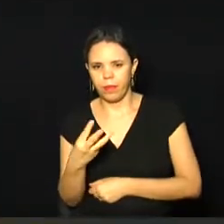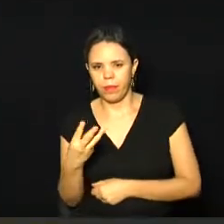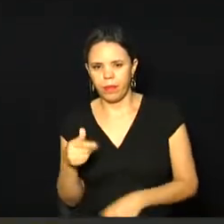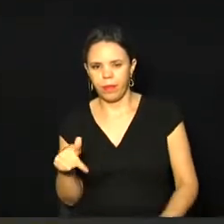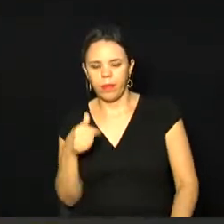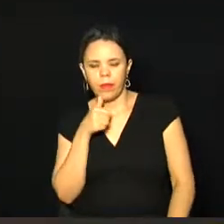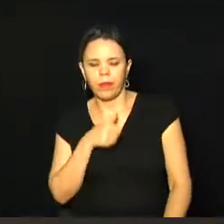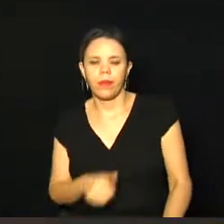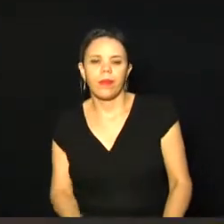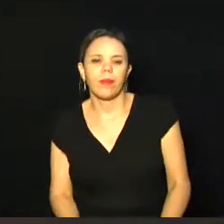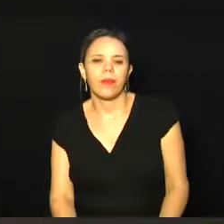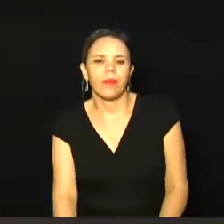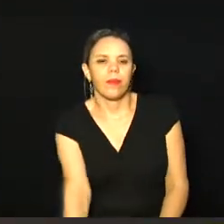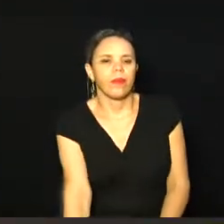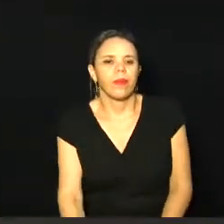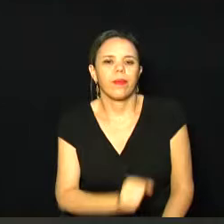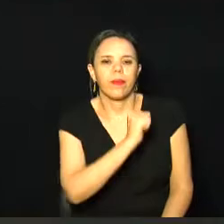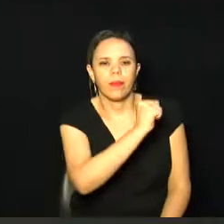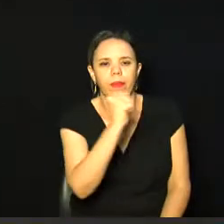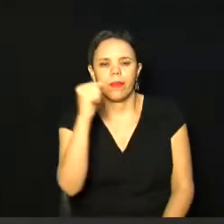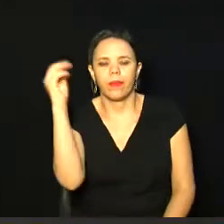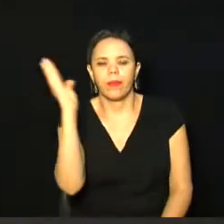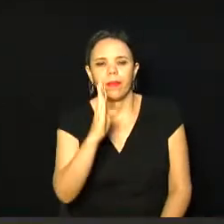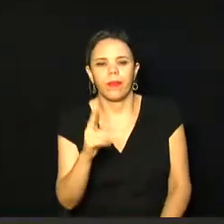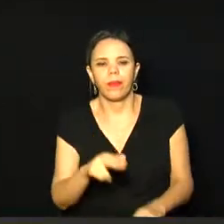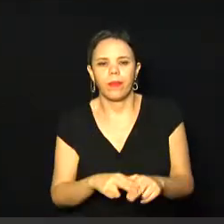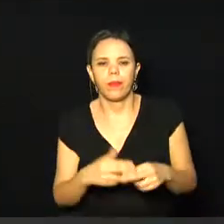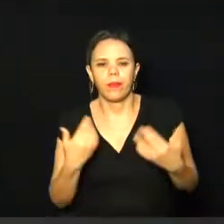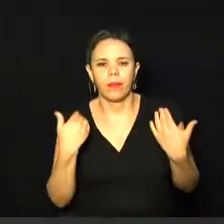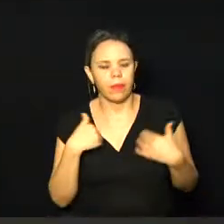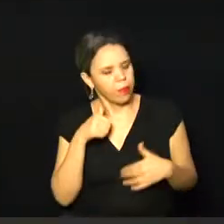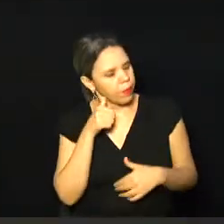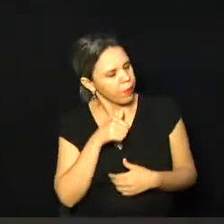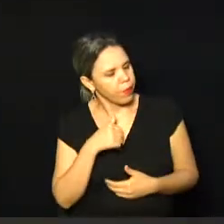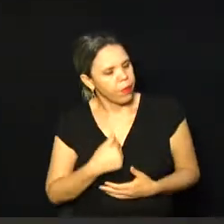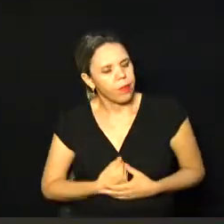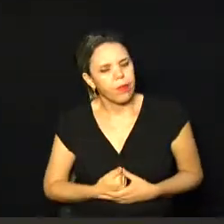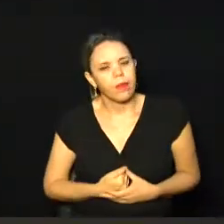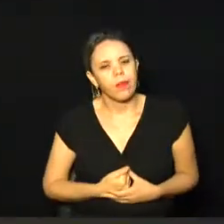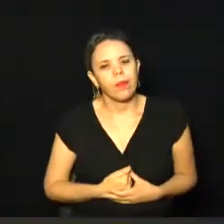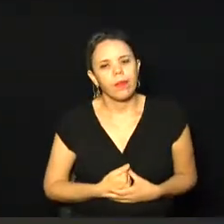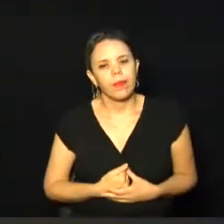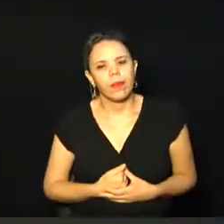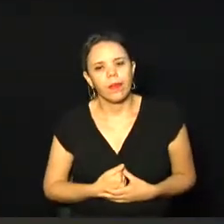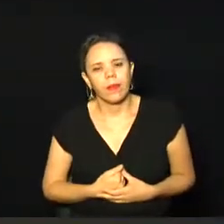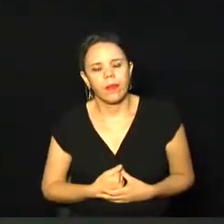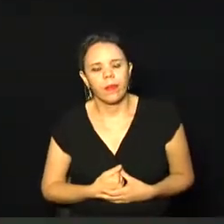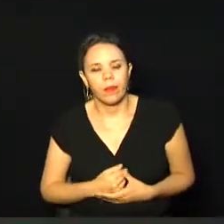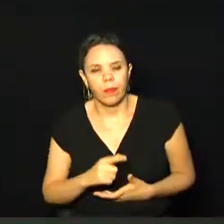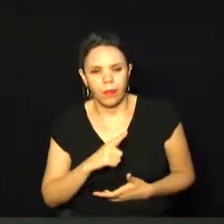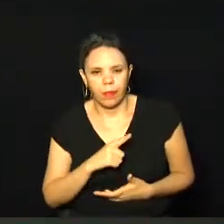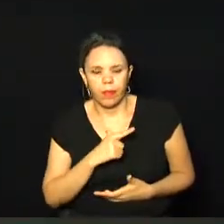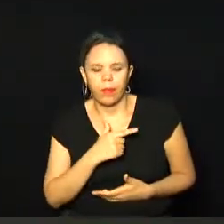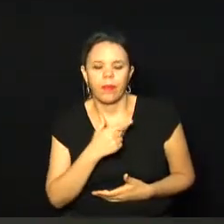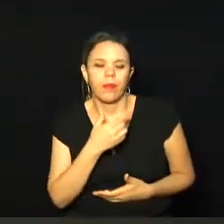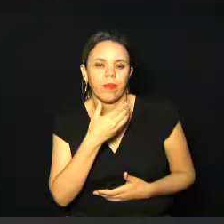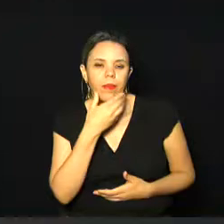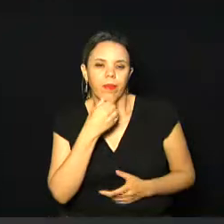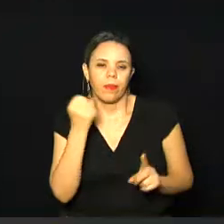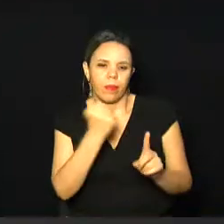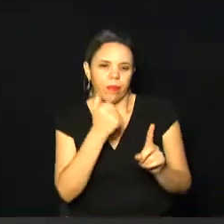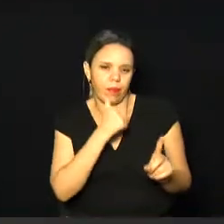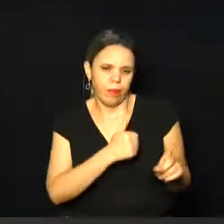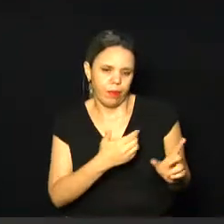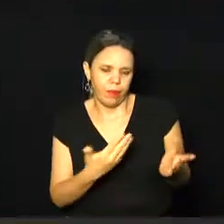3.737 mulheres foram assassinadas no Brasil devido à sua condição de gênero feminino. Ou seja, temos o feminicídio.